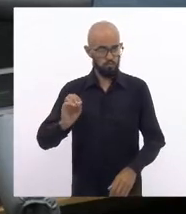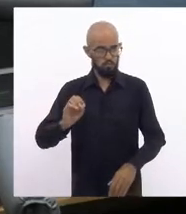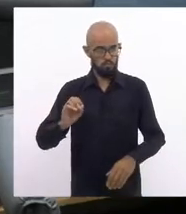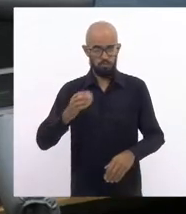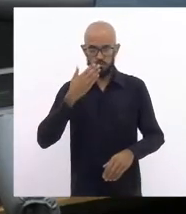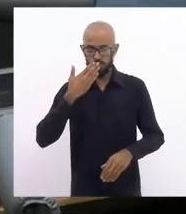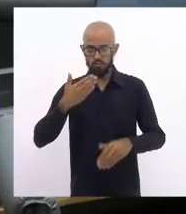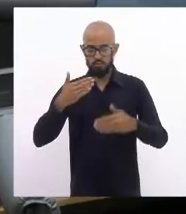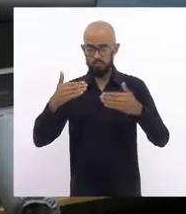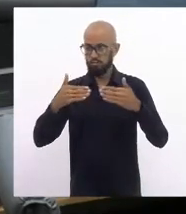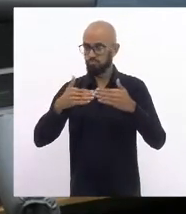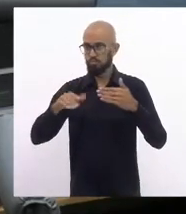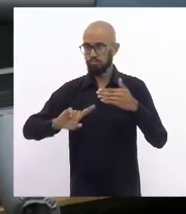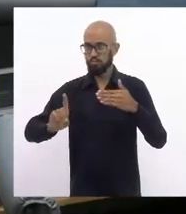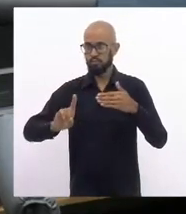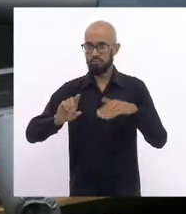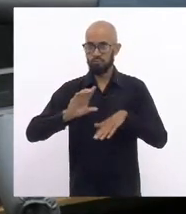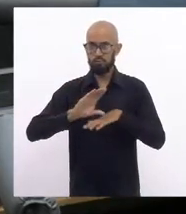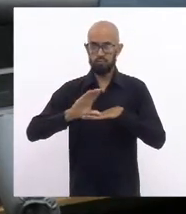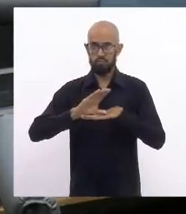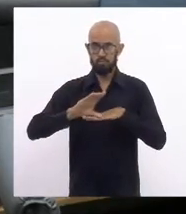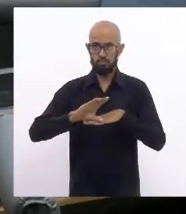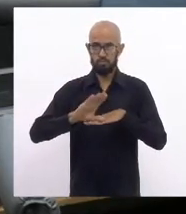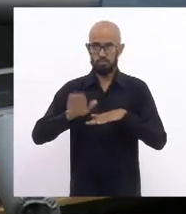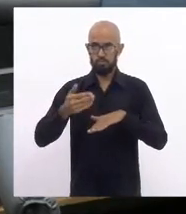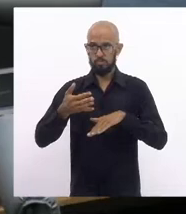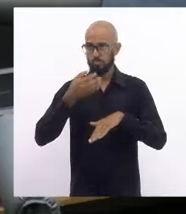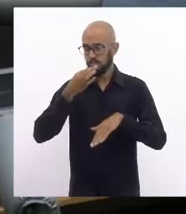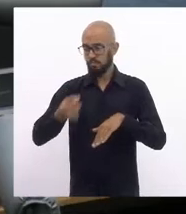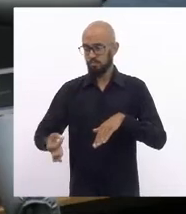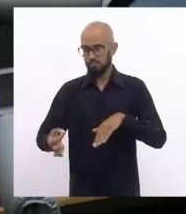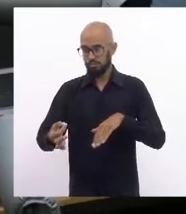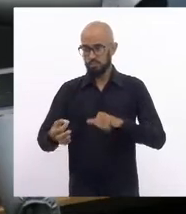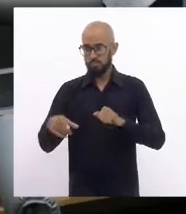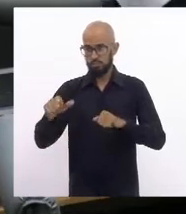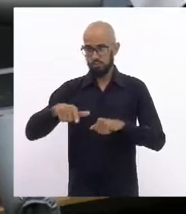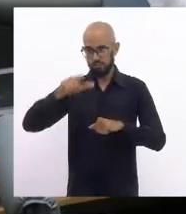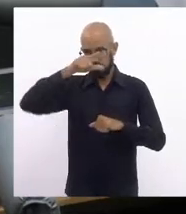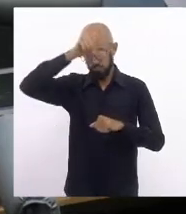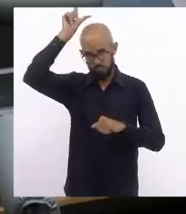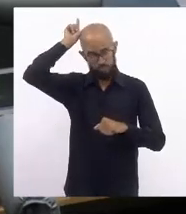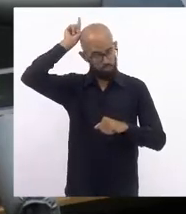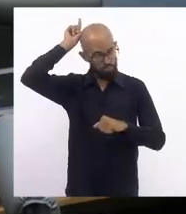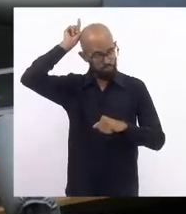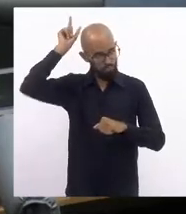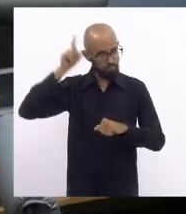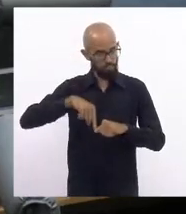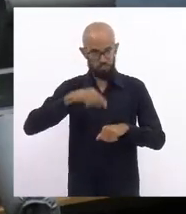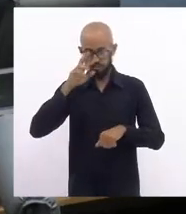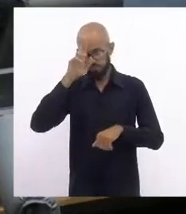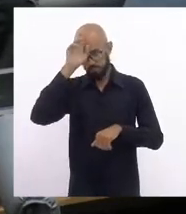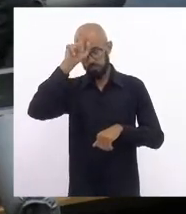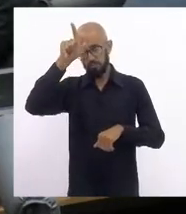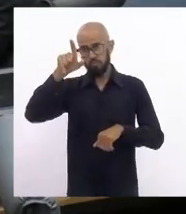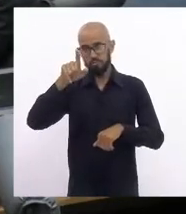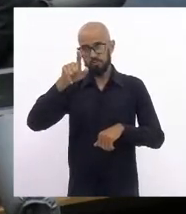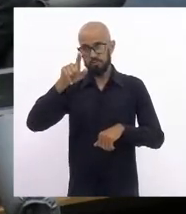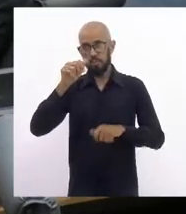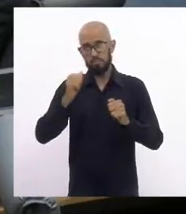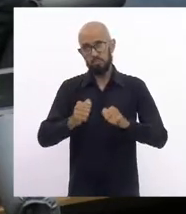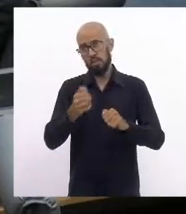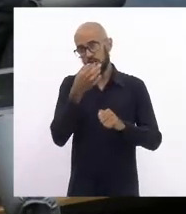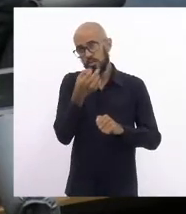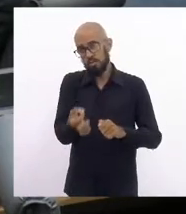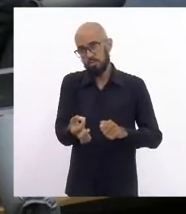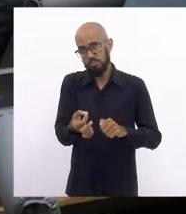nem à Constituição Federal. Então, a argumentação utilizada pelo deputado Luiz Paulo, salvo melhor juízo, é equivocada. Ele pode dar um parecer